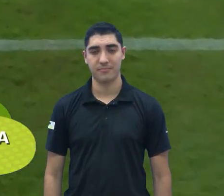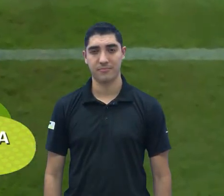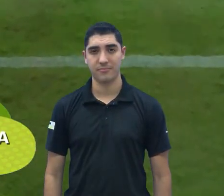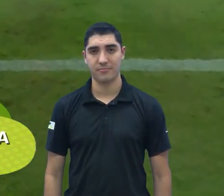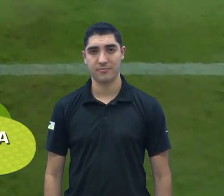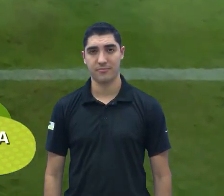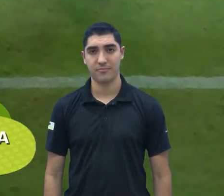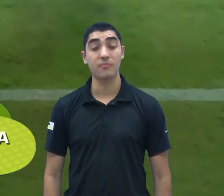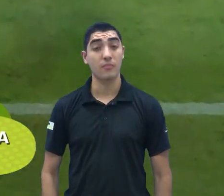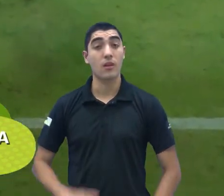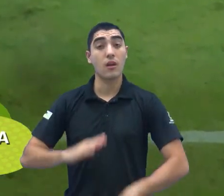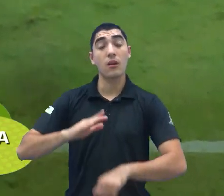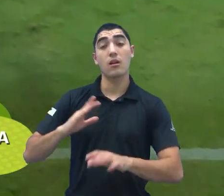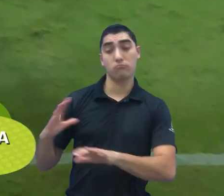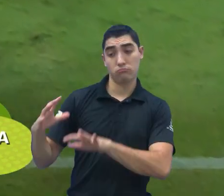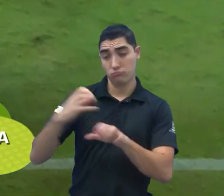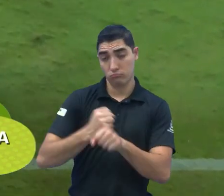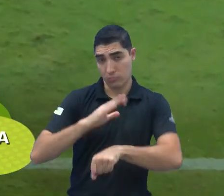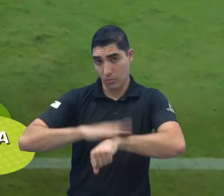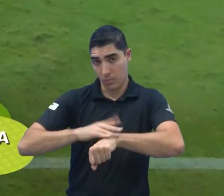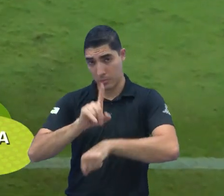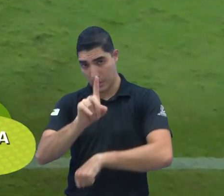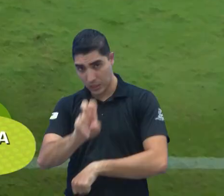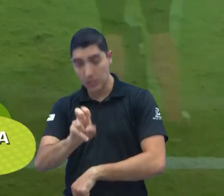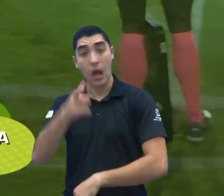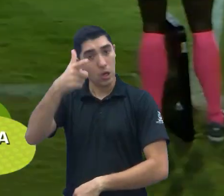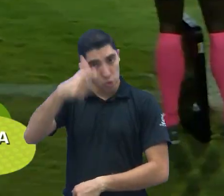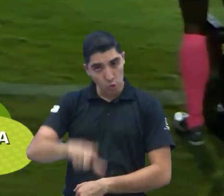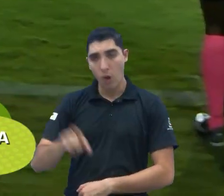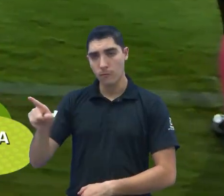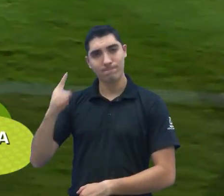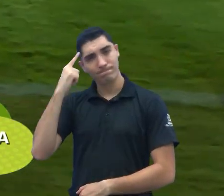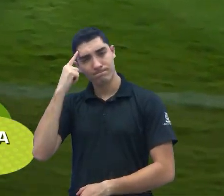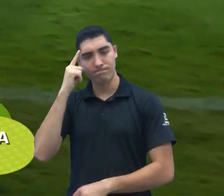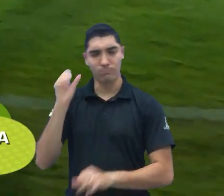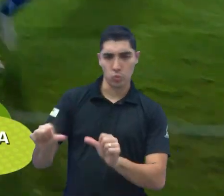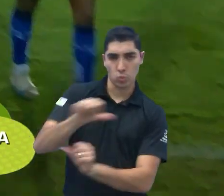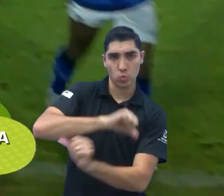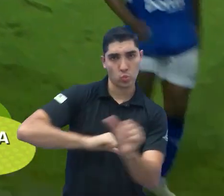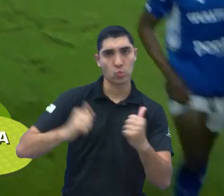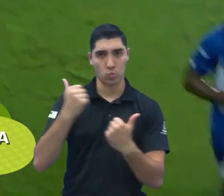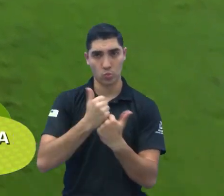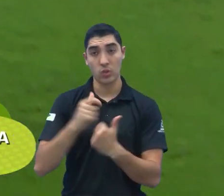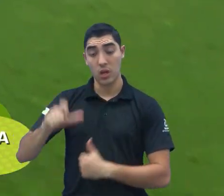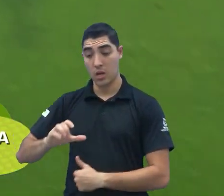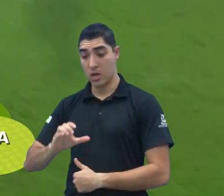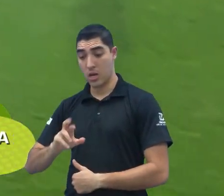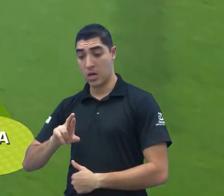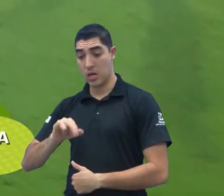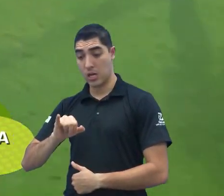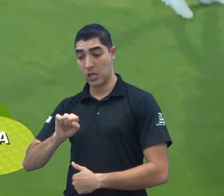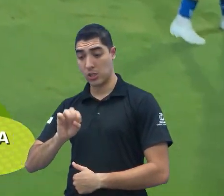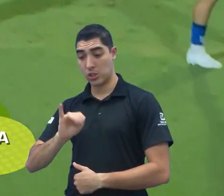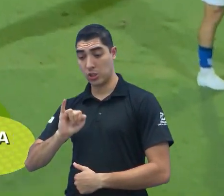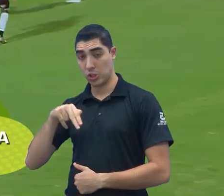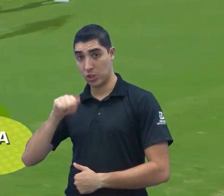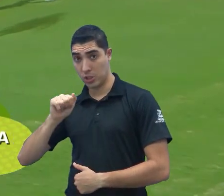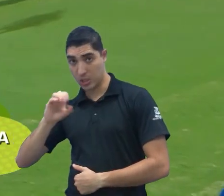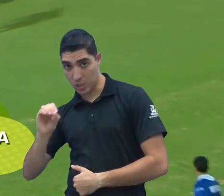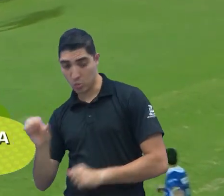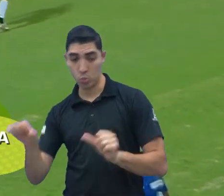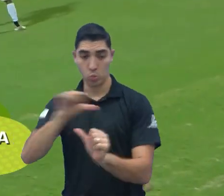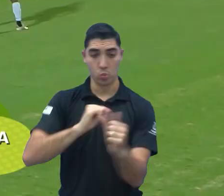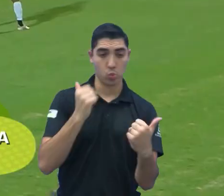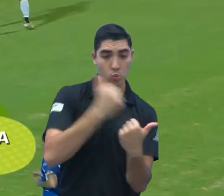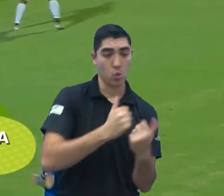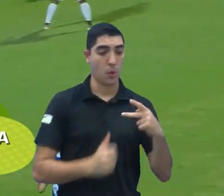Com 15 jogados, mais uma mexida de Marelli. Cristiano saiu vaiado para a entrada de Pedro Arthur com a 11. E não é que